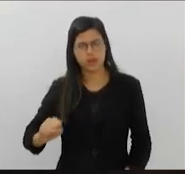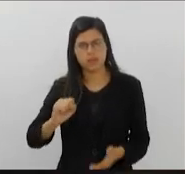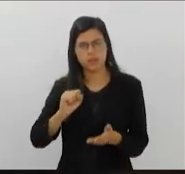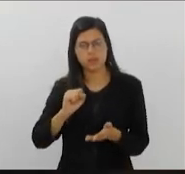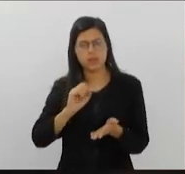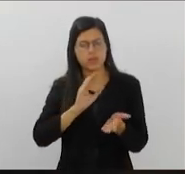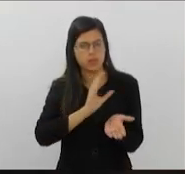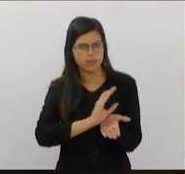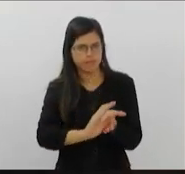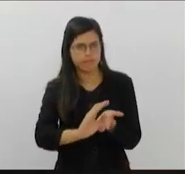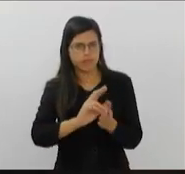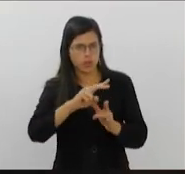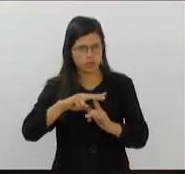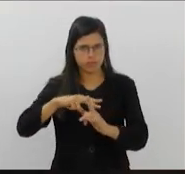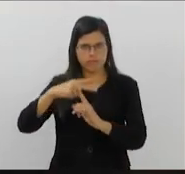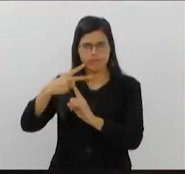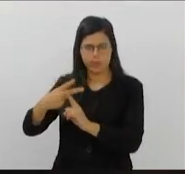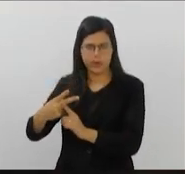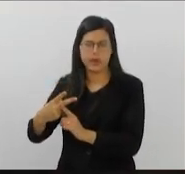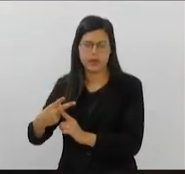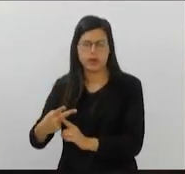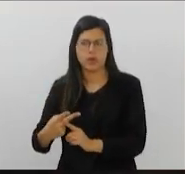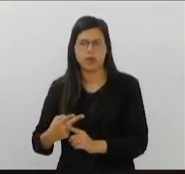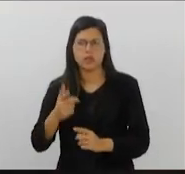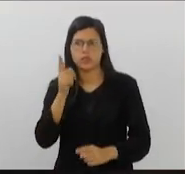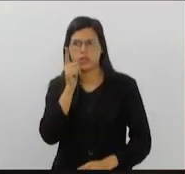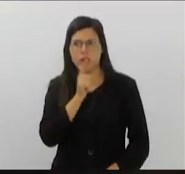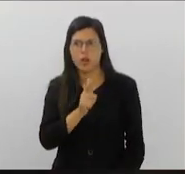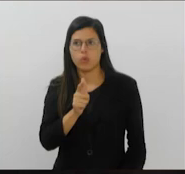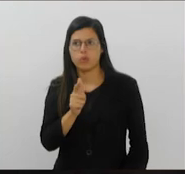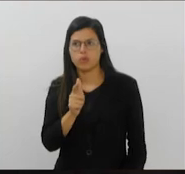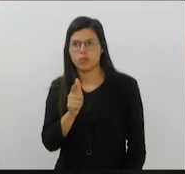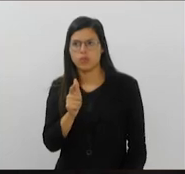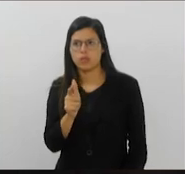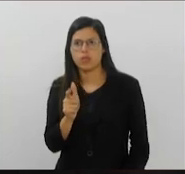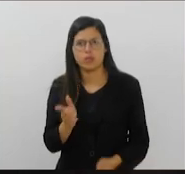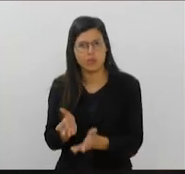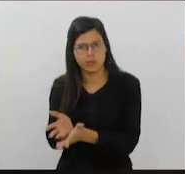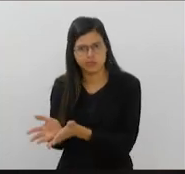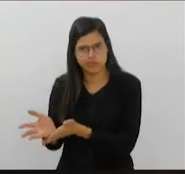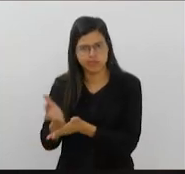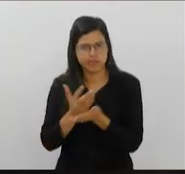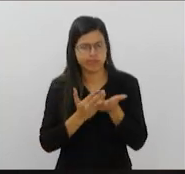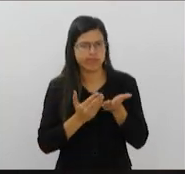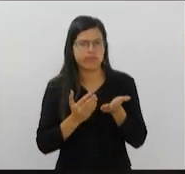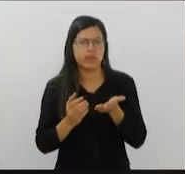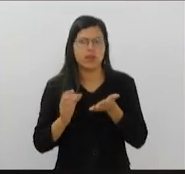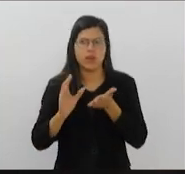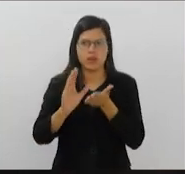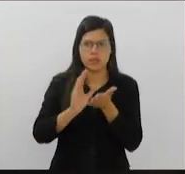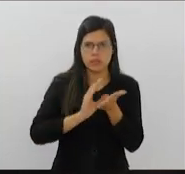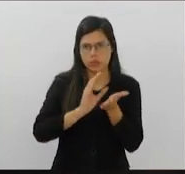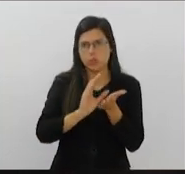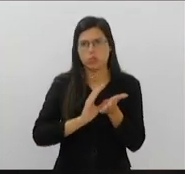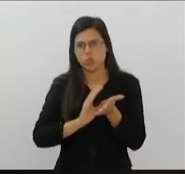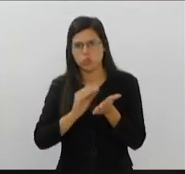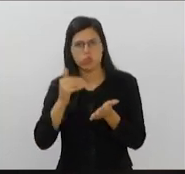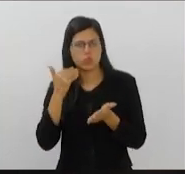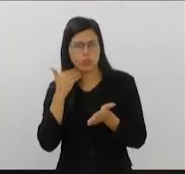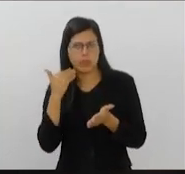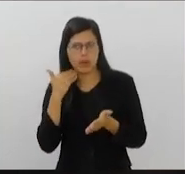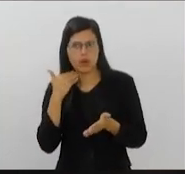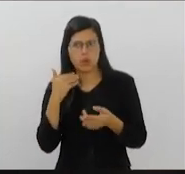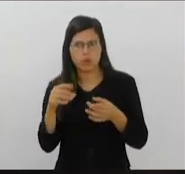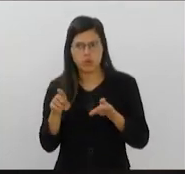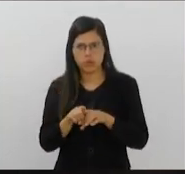essa, dobrar essa meta. Então, a gente está conseguindo trazer recursos do banco, né, do BNDES, além